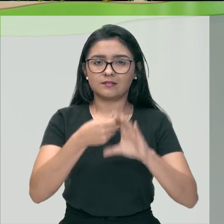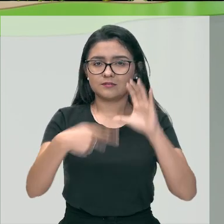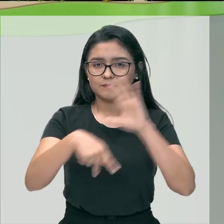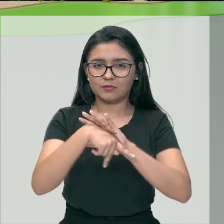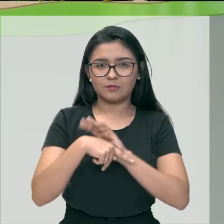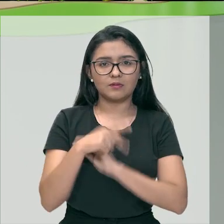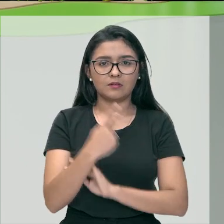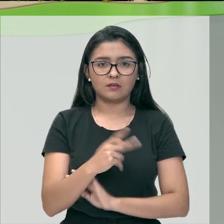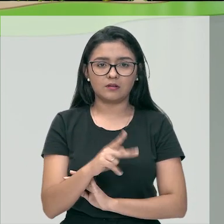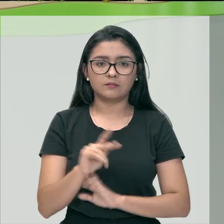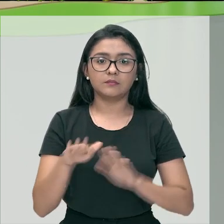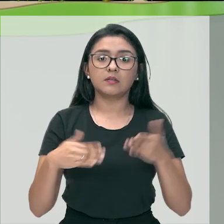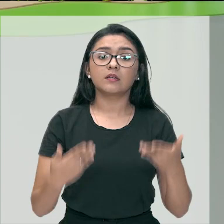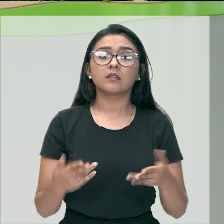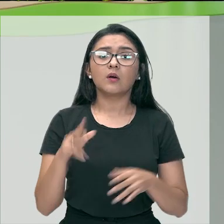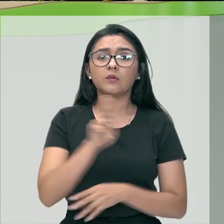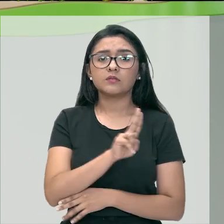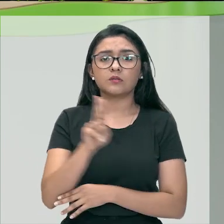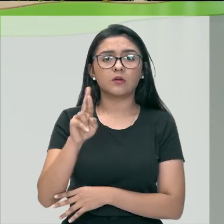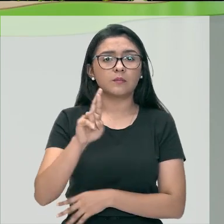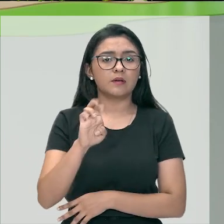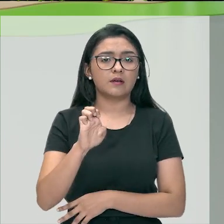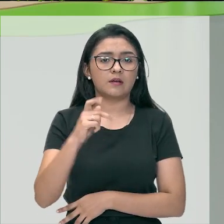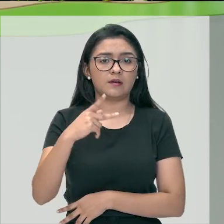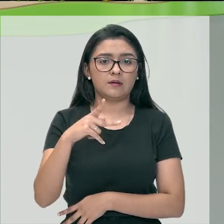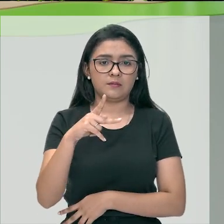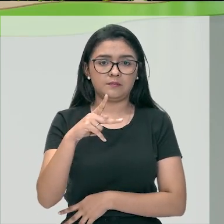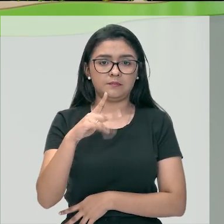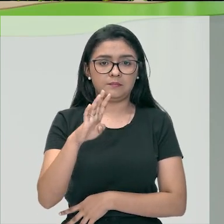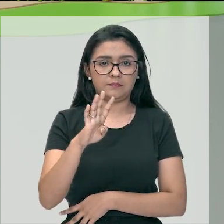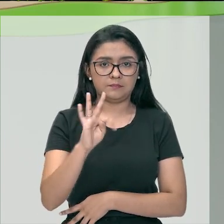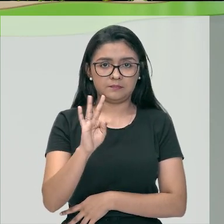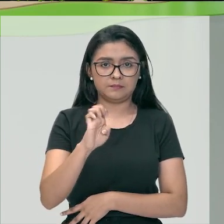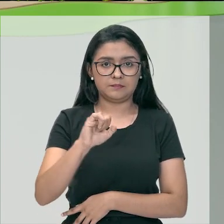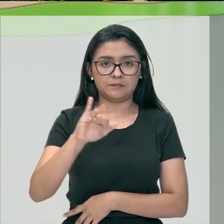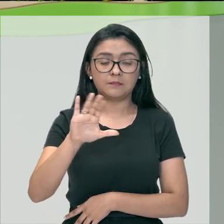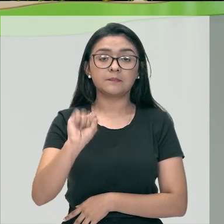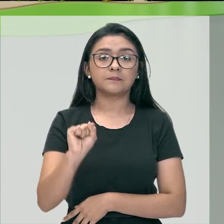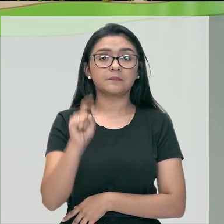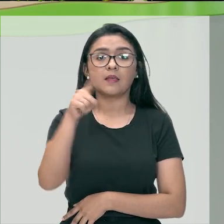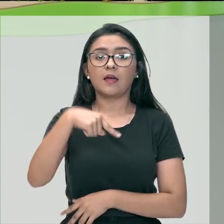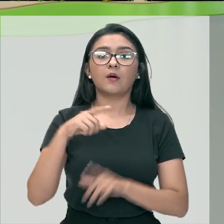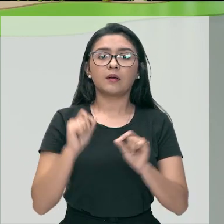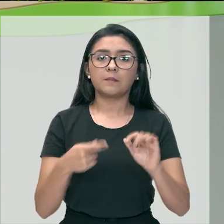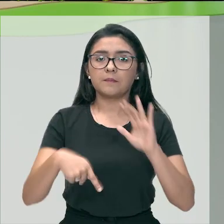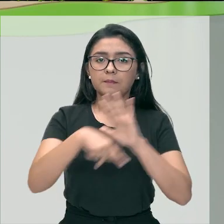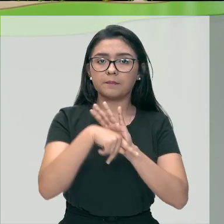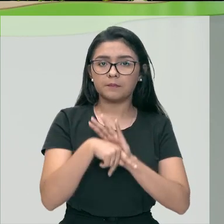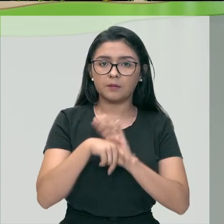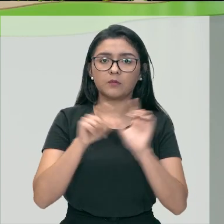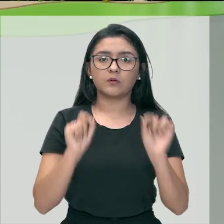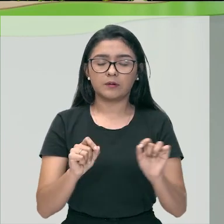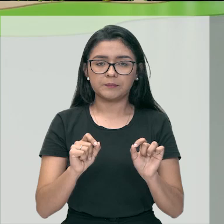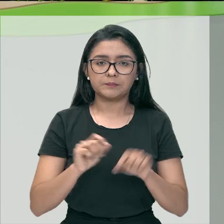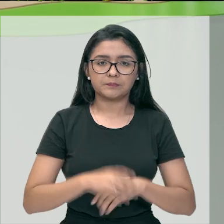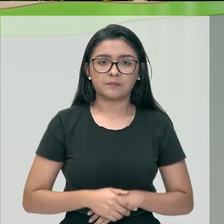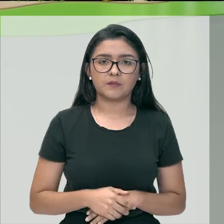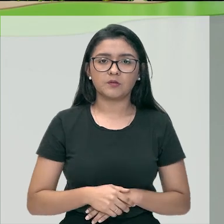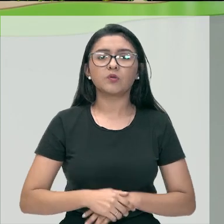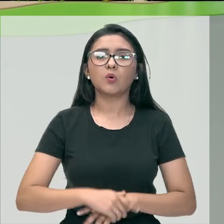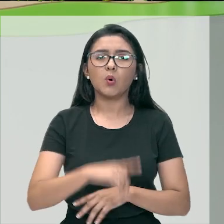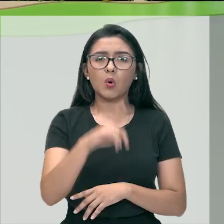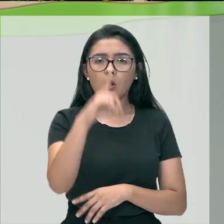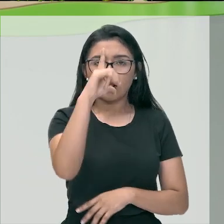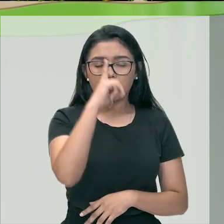suas características. Esse nome aqui, ó, réptil, né, ou répteis, que está aí no plural, ele vem, né, do latim reptare e